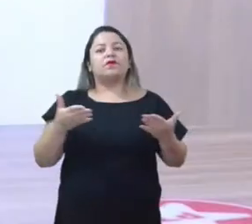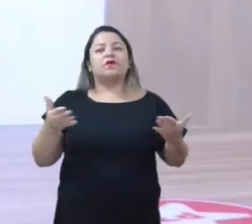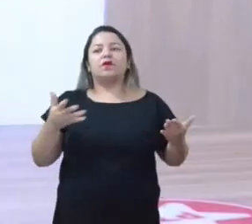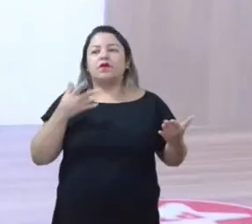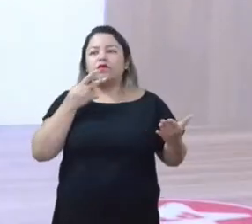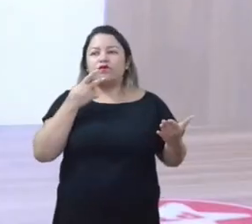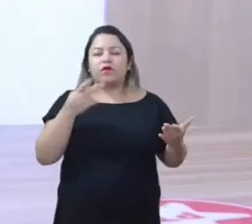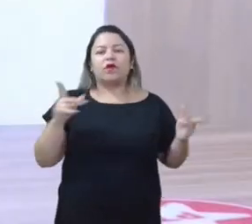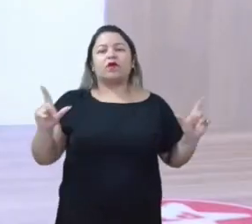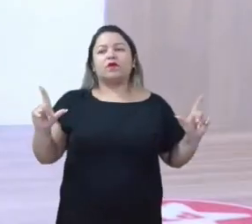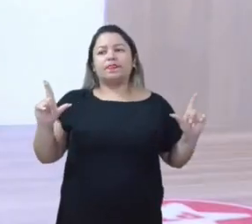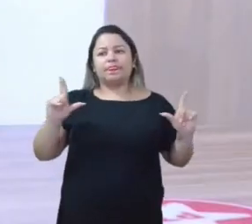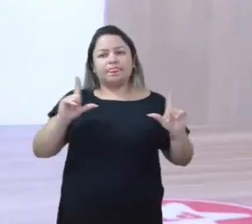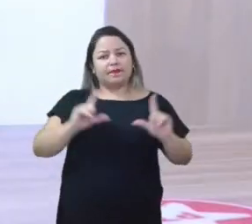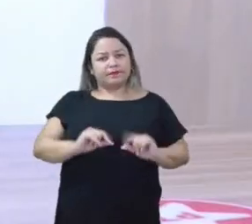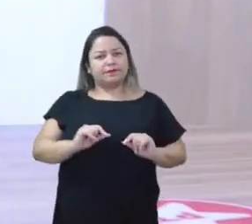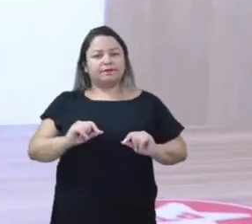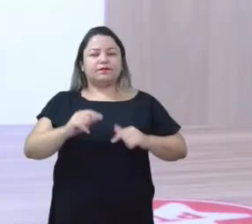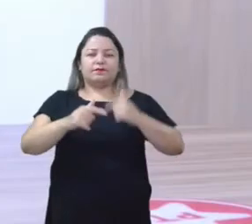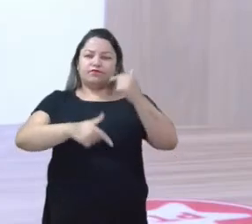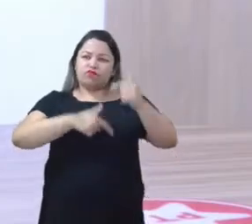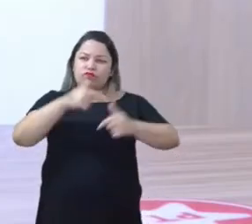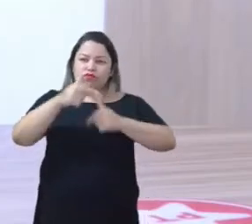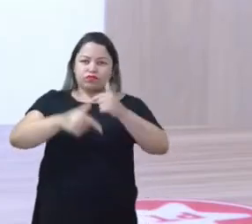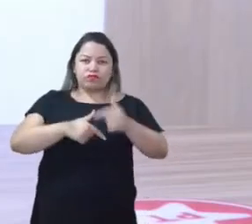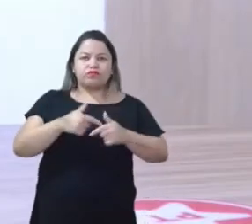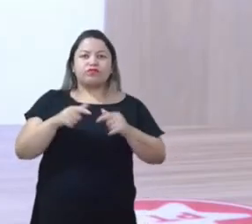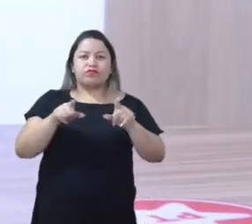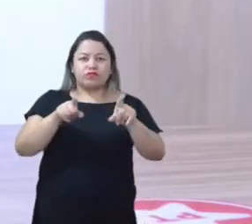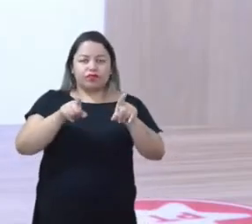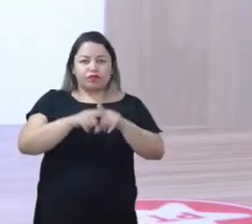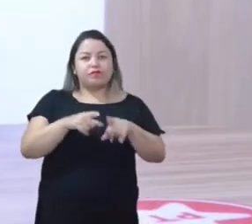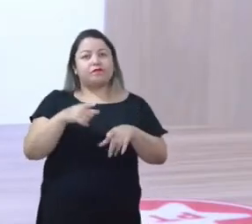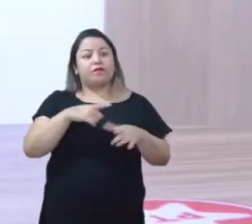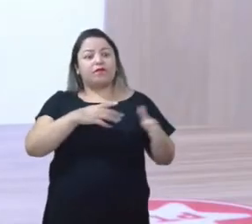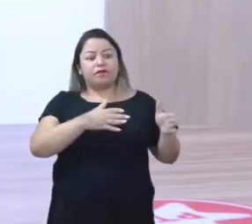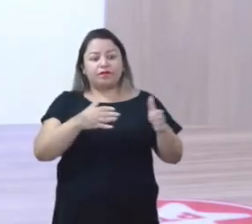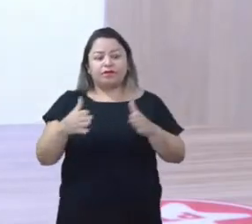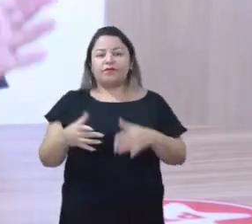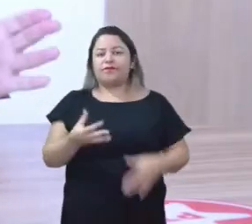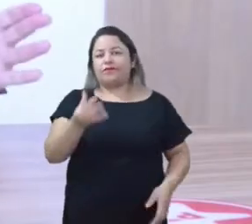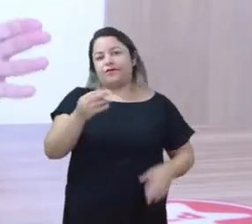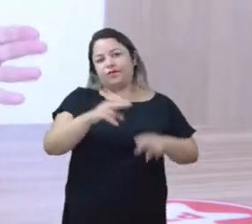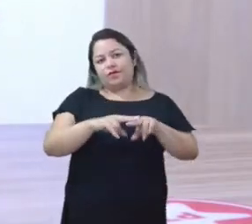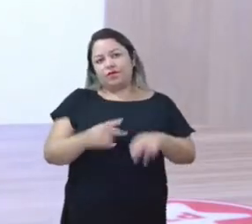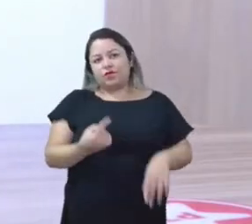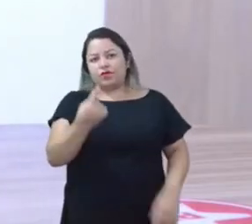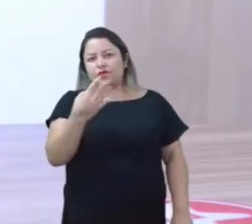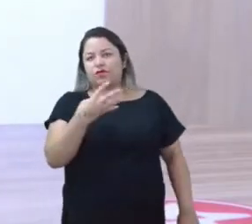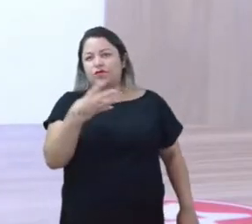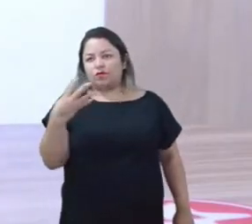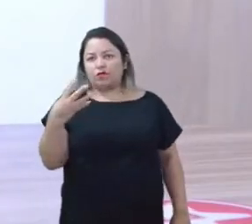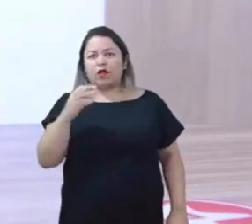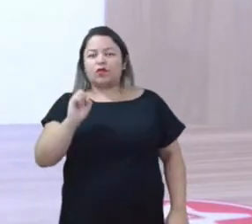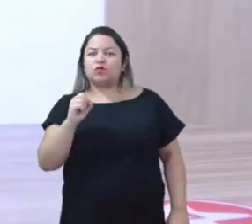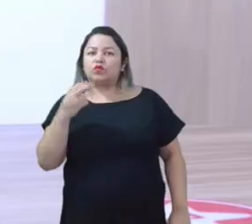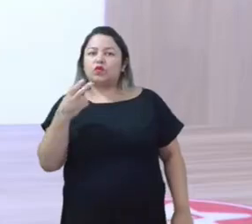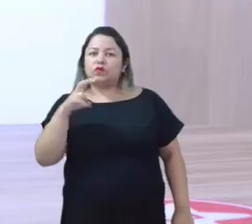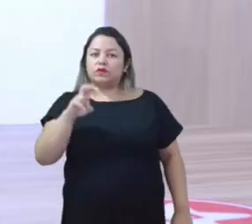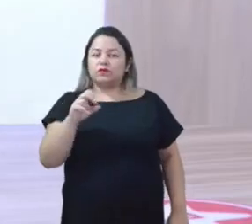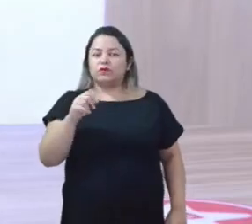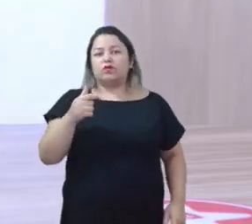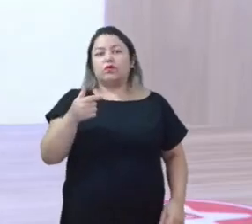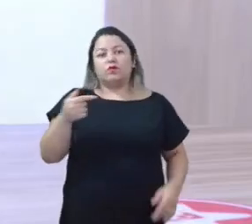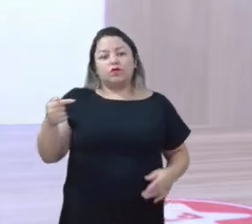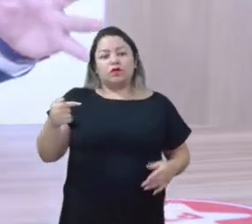que com a redução da jornada de trabalho e alterando a escala 6x1, por 4x3 ou